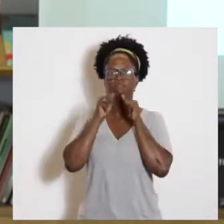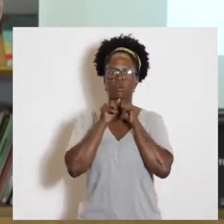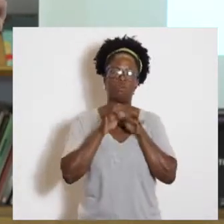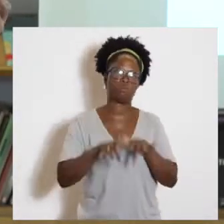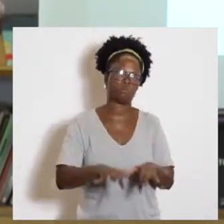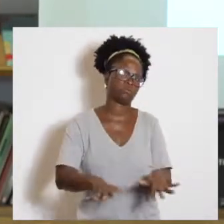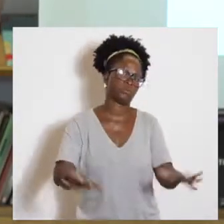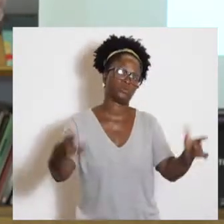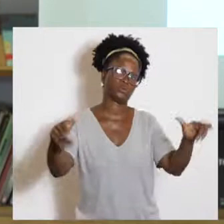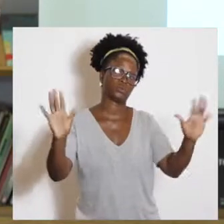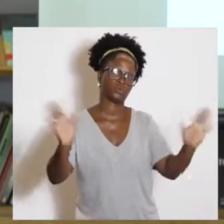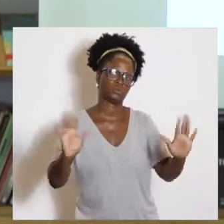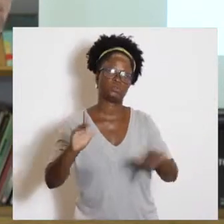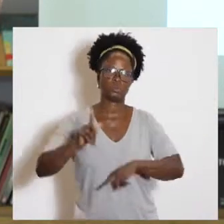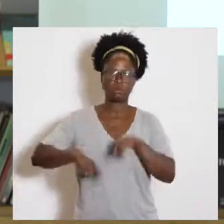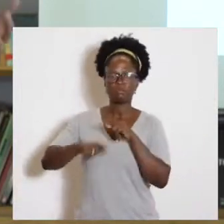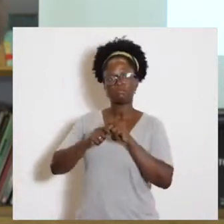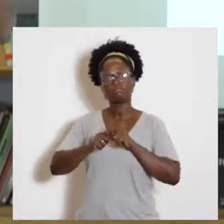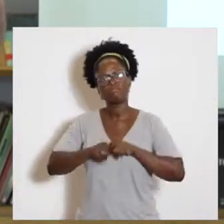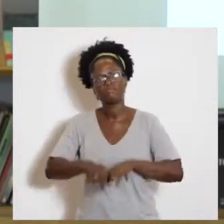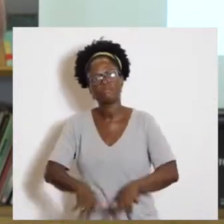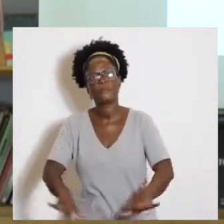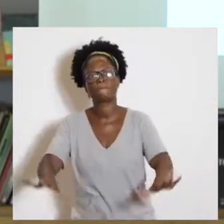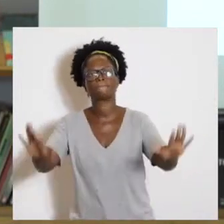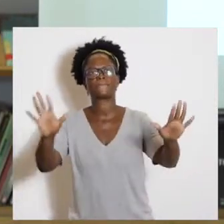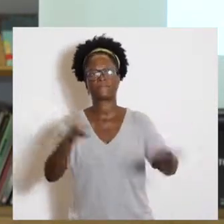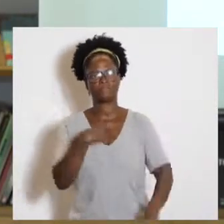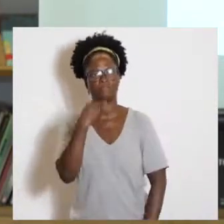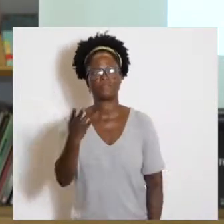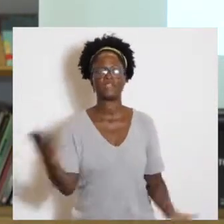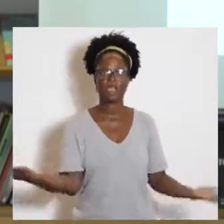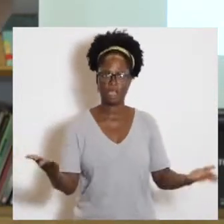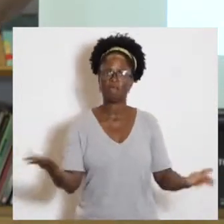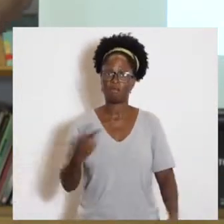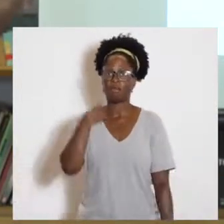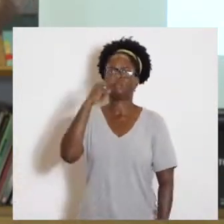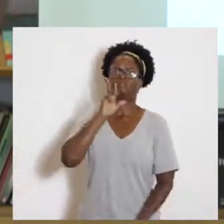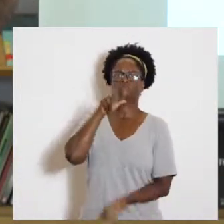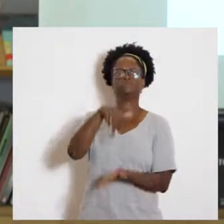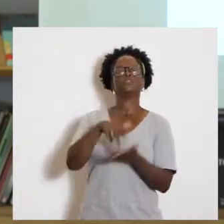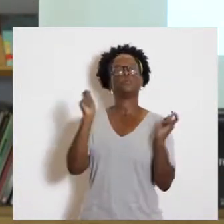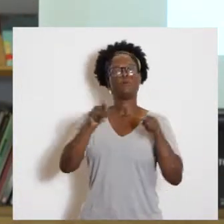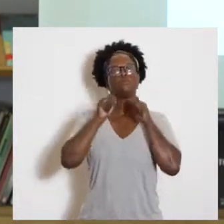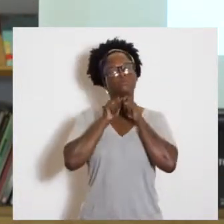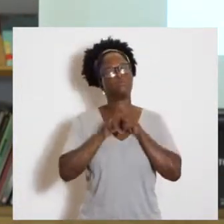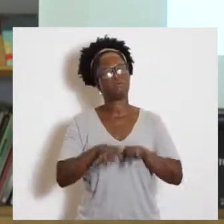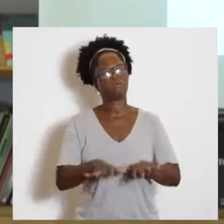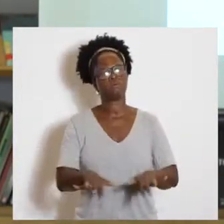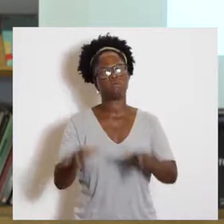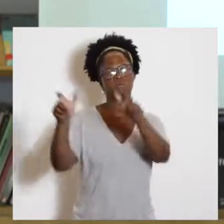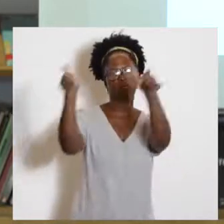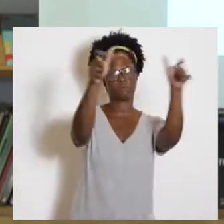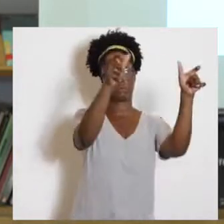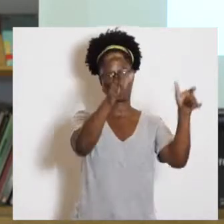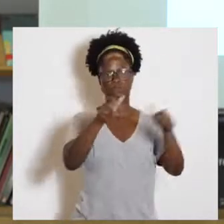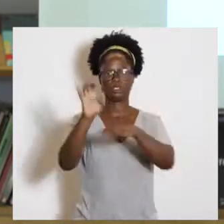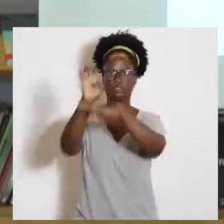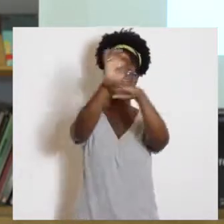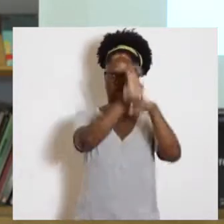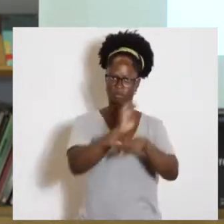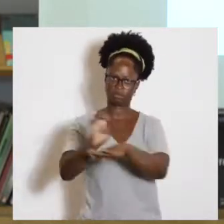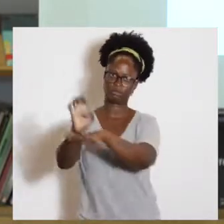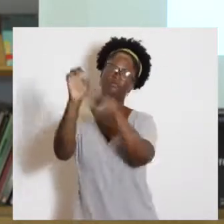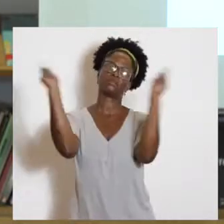amplificadores de instrumentos de amplificação da sua voz agora essa voz desse sujeito pode chegar a outros estados